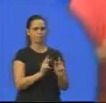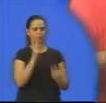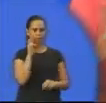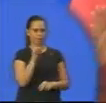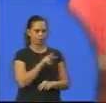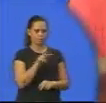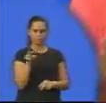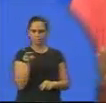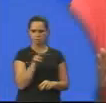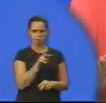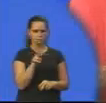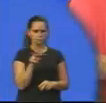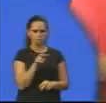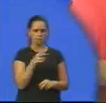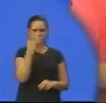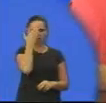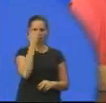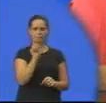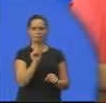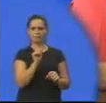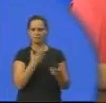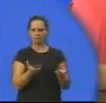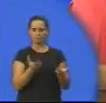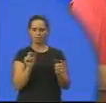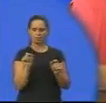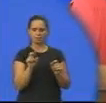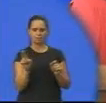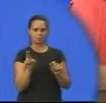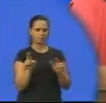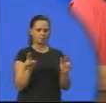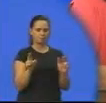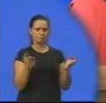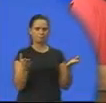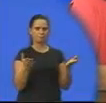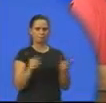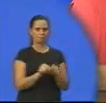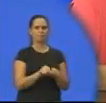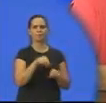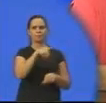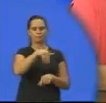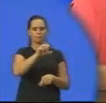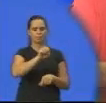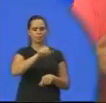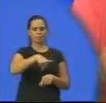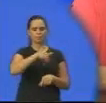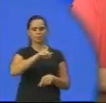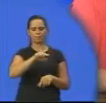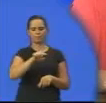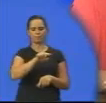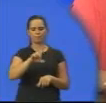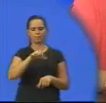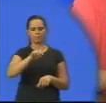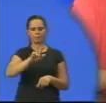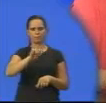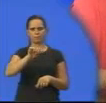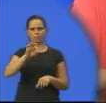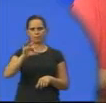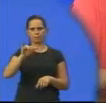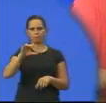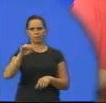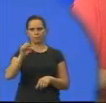olha e não sabe quem é quem. Então, esses são chamados de monozigóticos. Um único